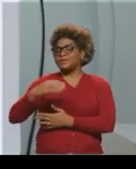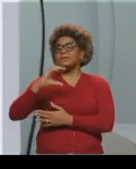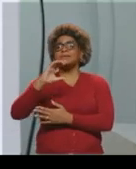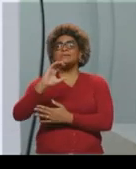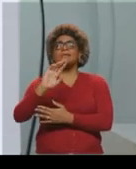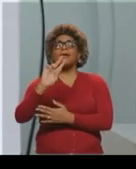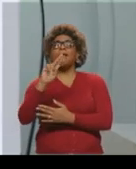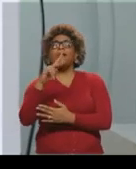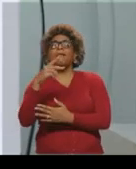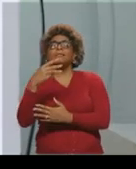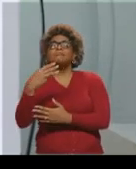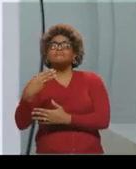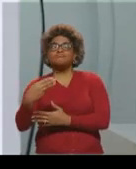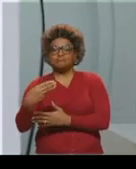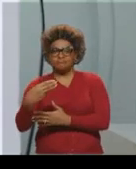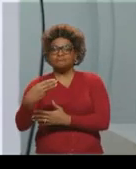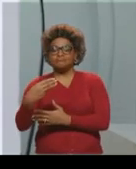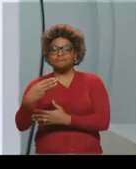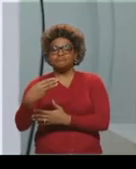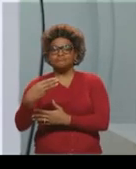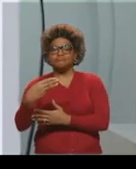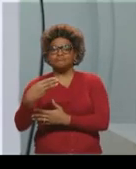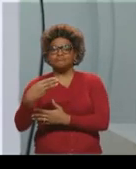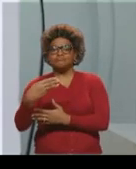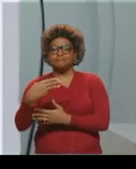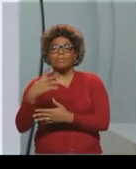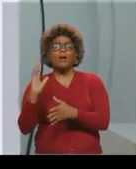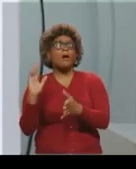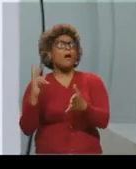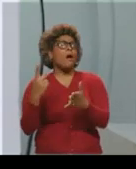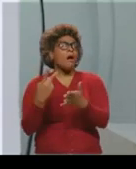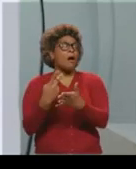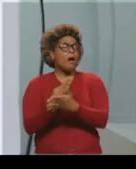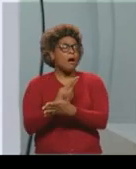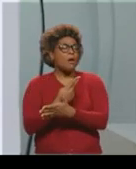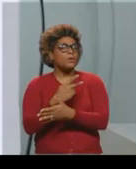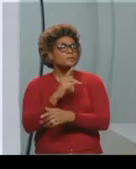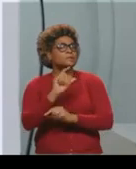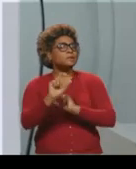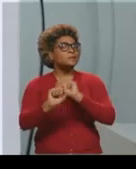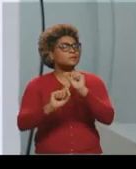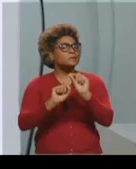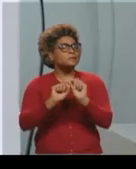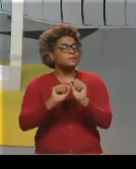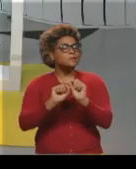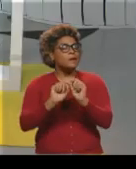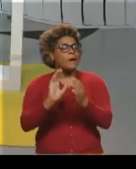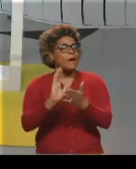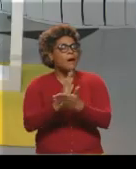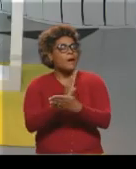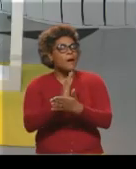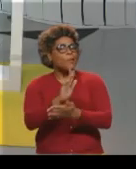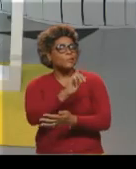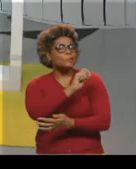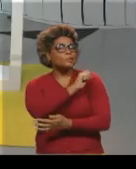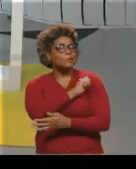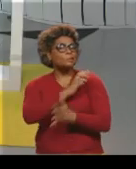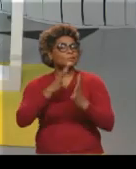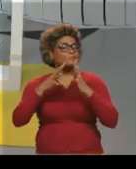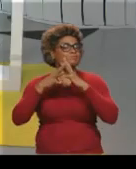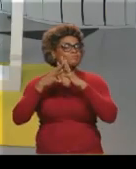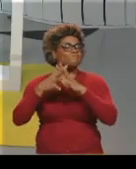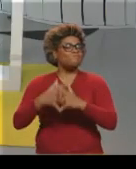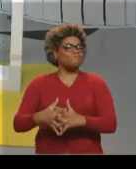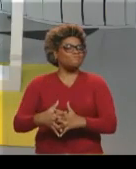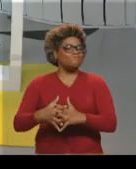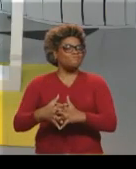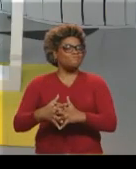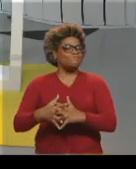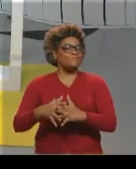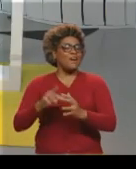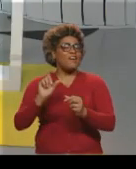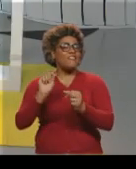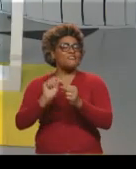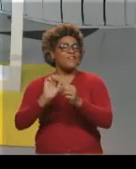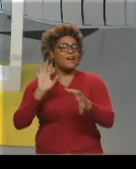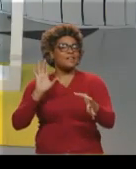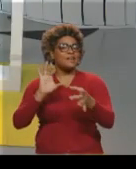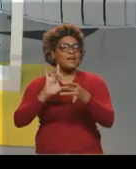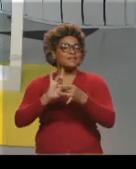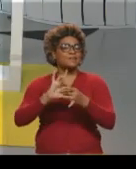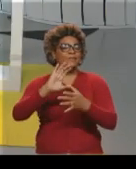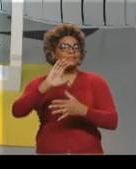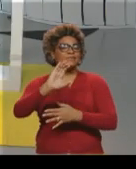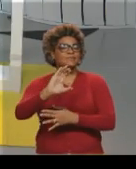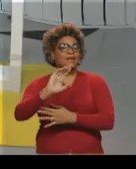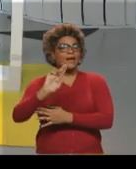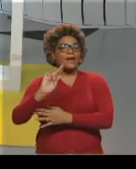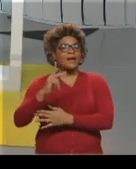CH3. É comum alguns alunos confundirem e fazerem a ligação pelo CH3 e deixar aqui